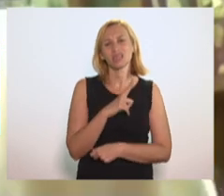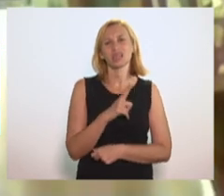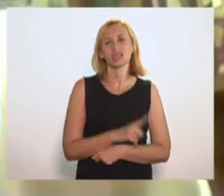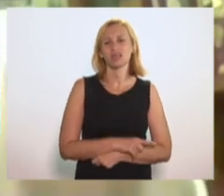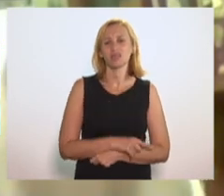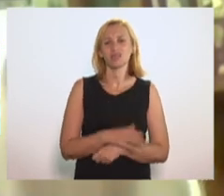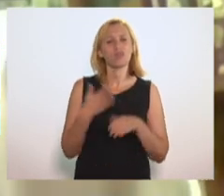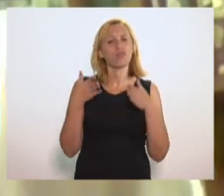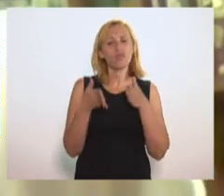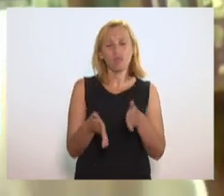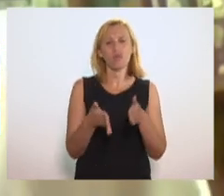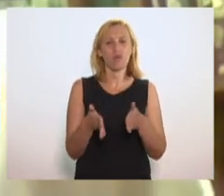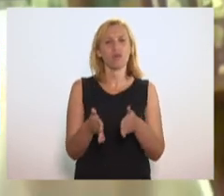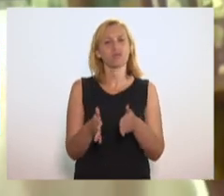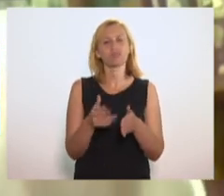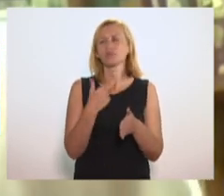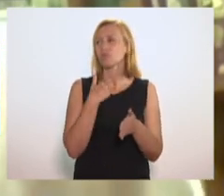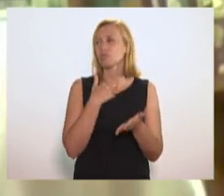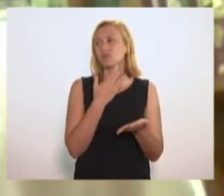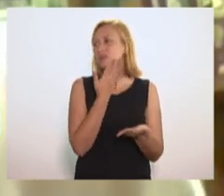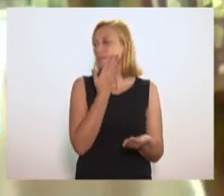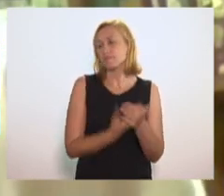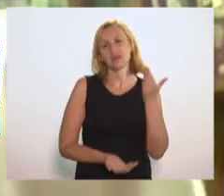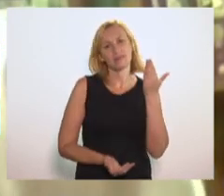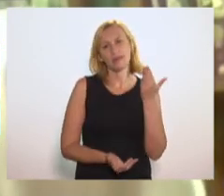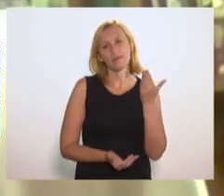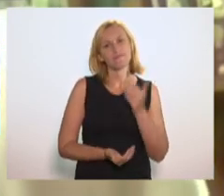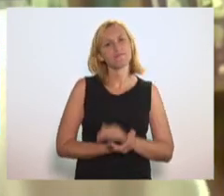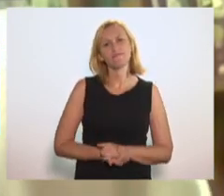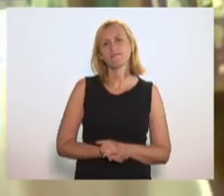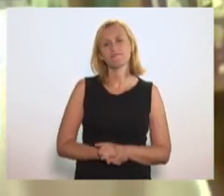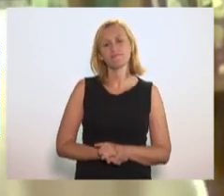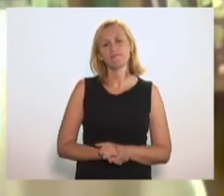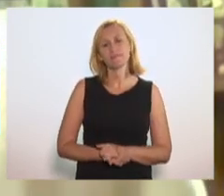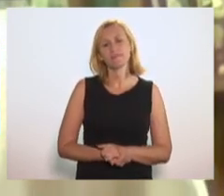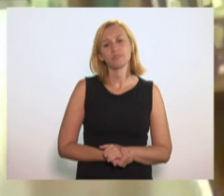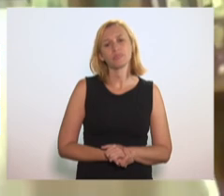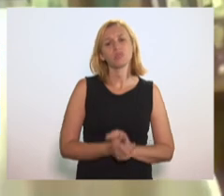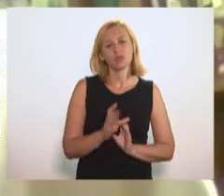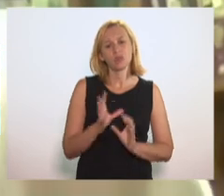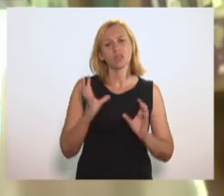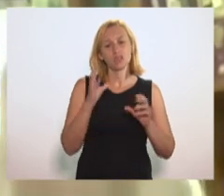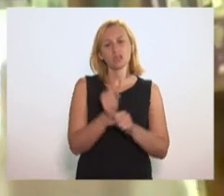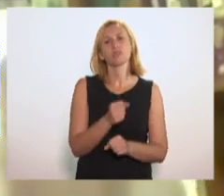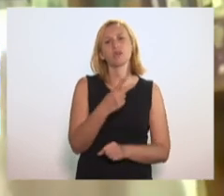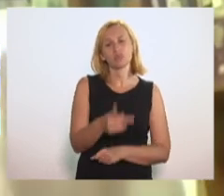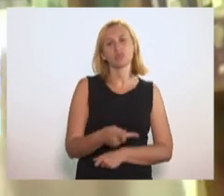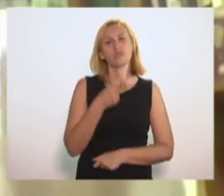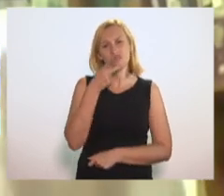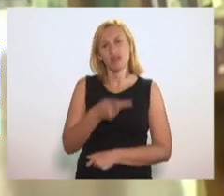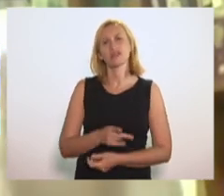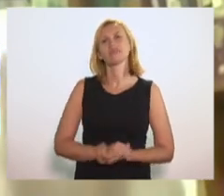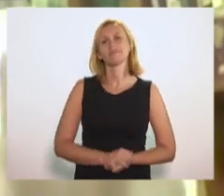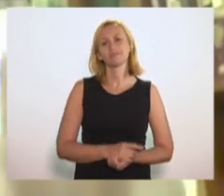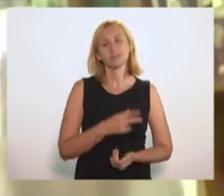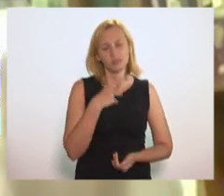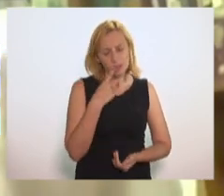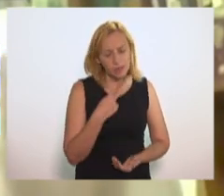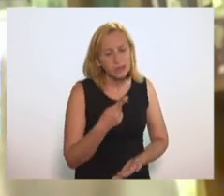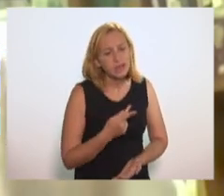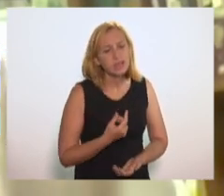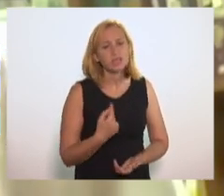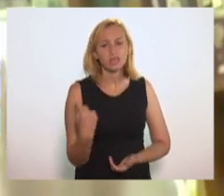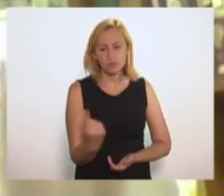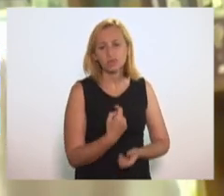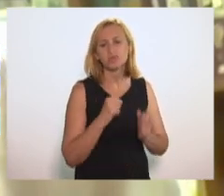a gente não pode se perder nesse momento então fica aqui eu queria somar com as tuas palavras e te dizer que a